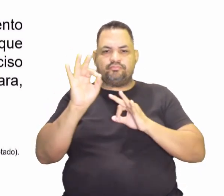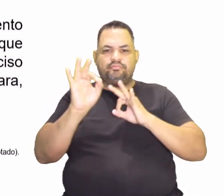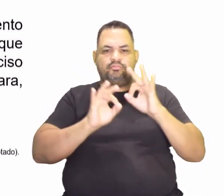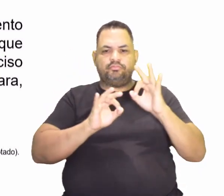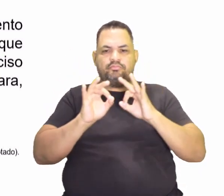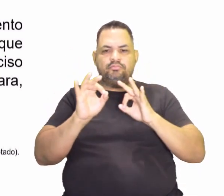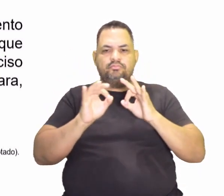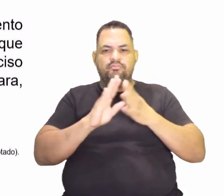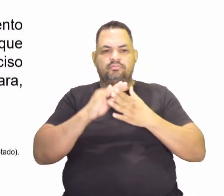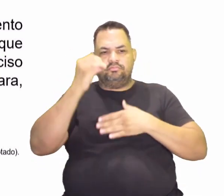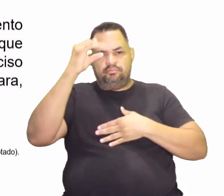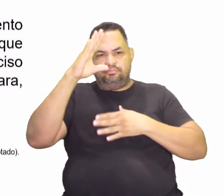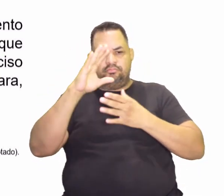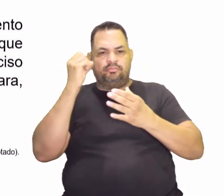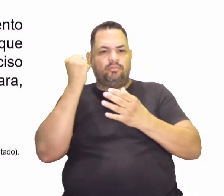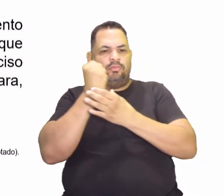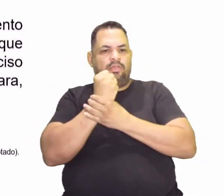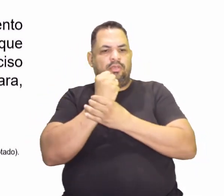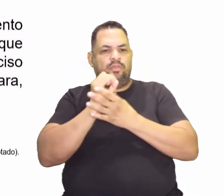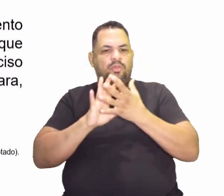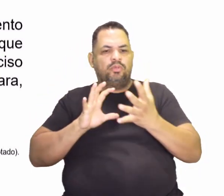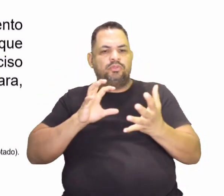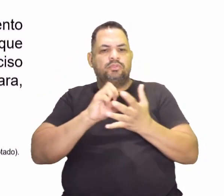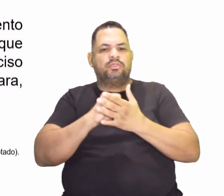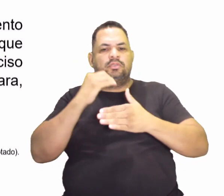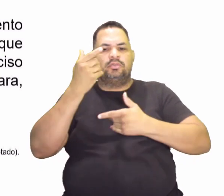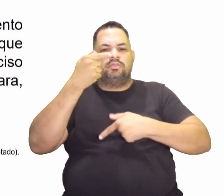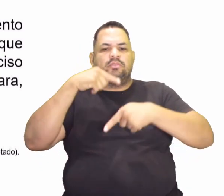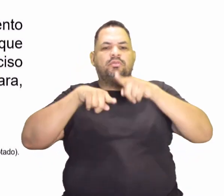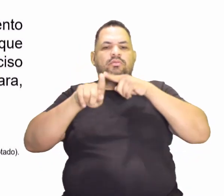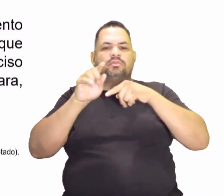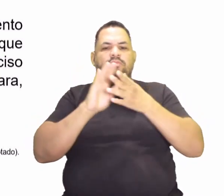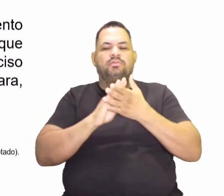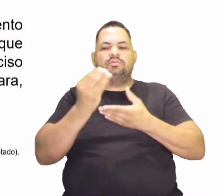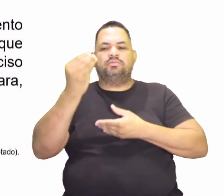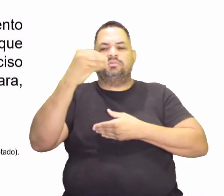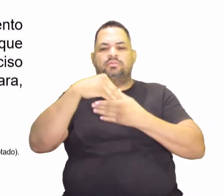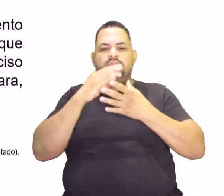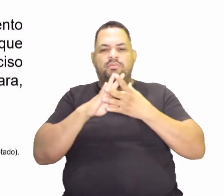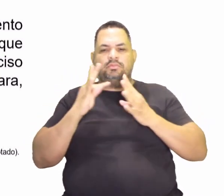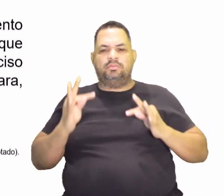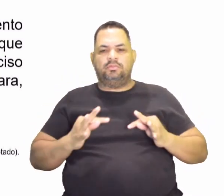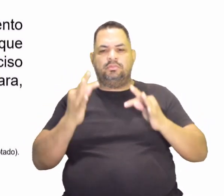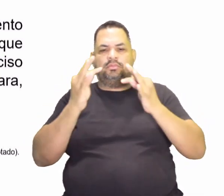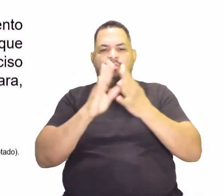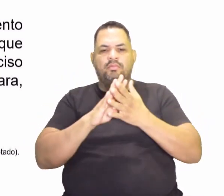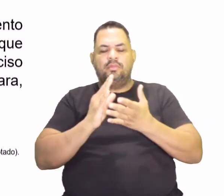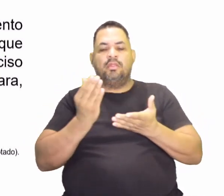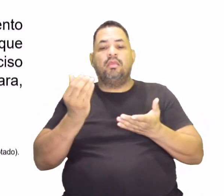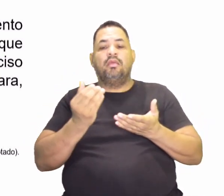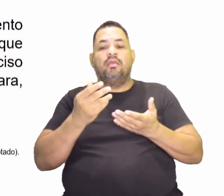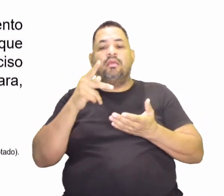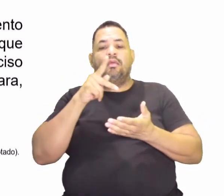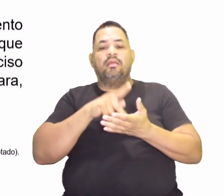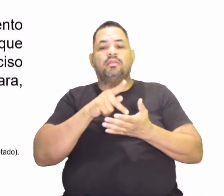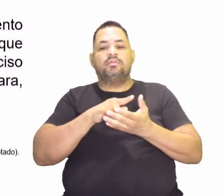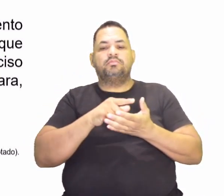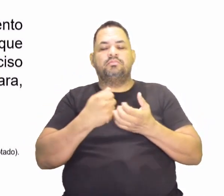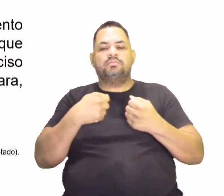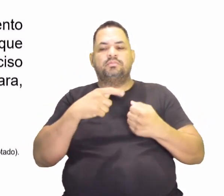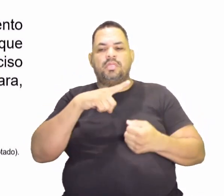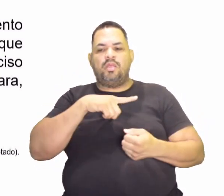estabelece conhecimento seguro e conquistará avanço na parte técnica. Ele afirma que esse conhecimento pode exercer